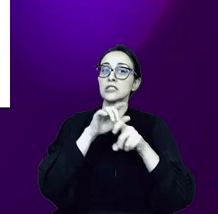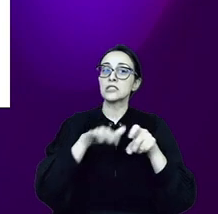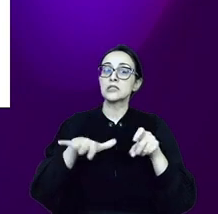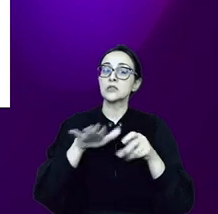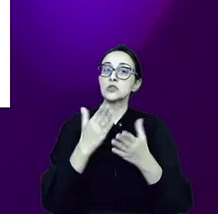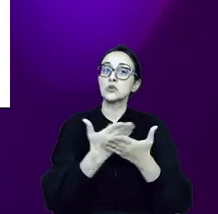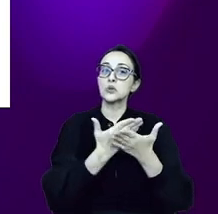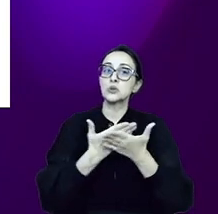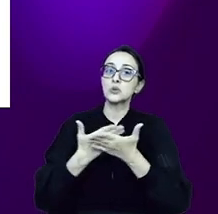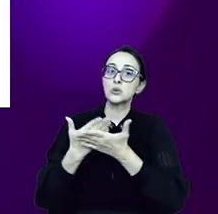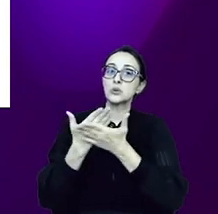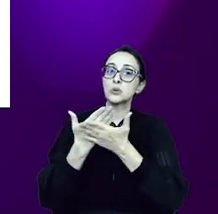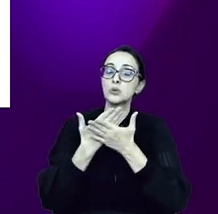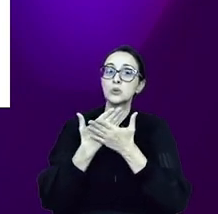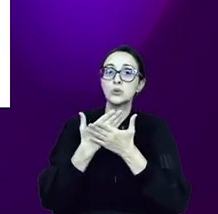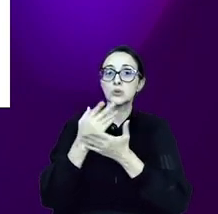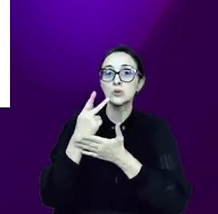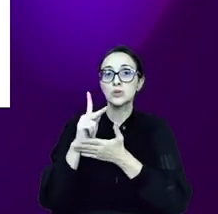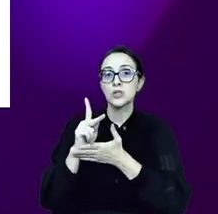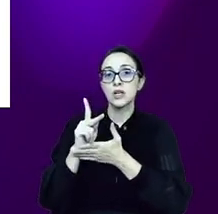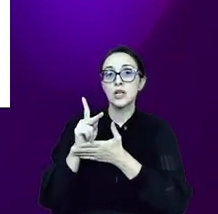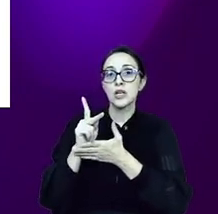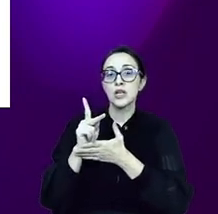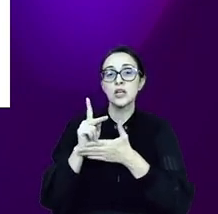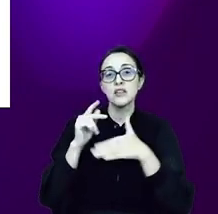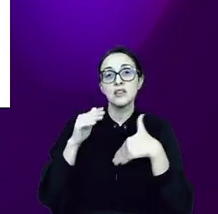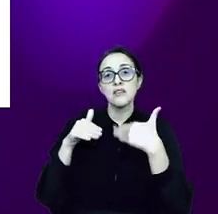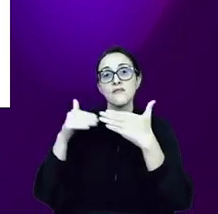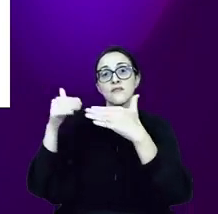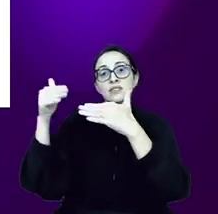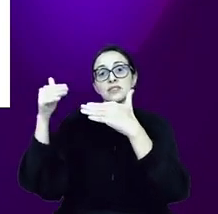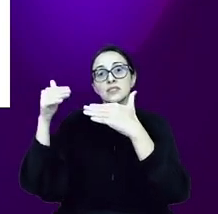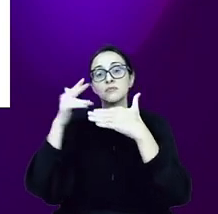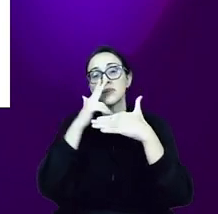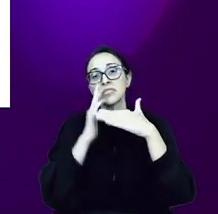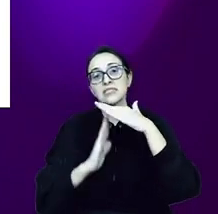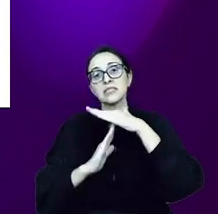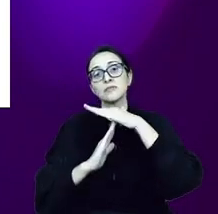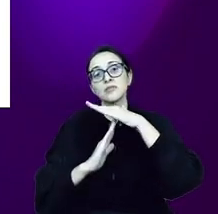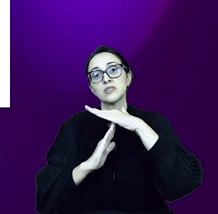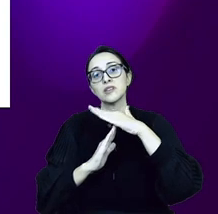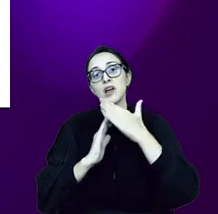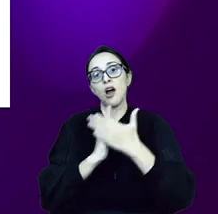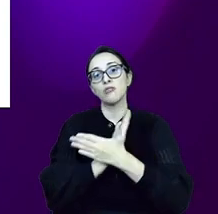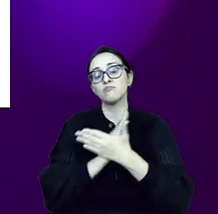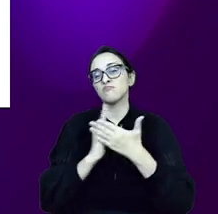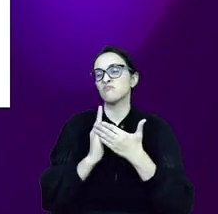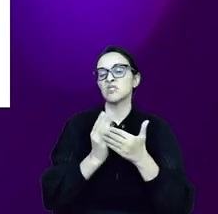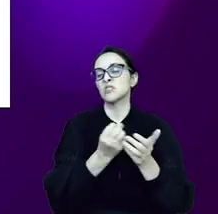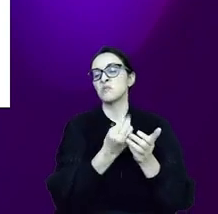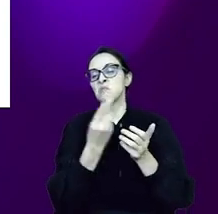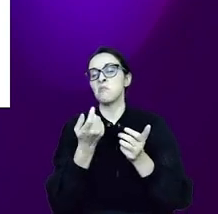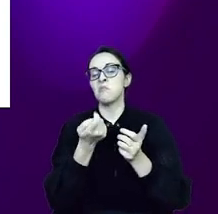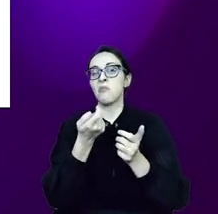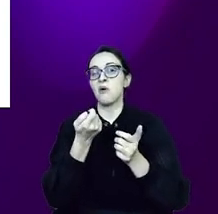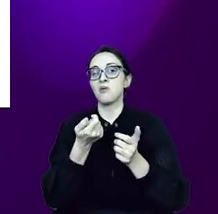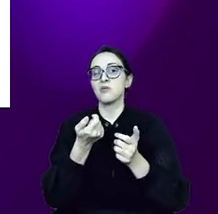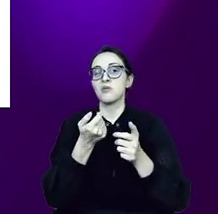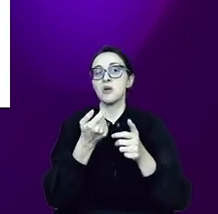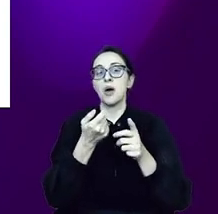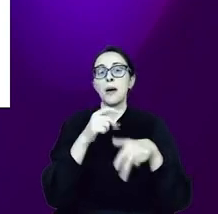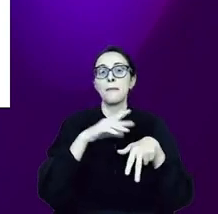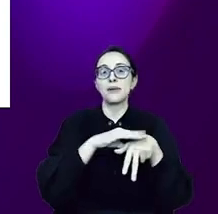estudos, particularmente os estudos de neuroimagem avançada, são estudos mais limitados, com algumas dezenas de pacientes. Os estudos